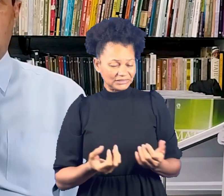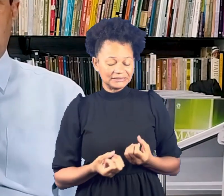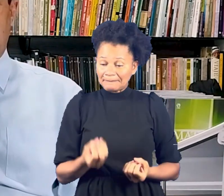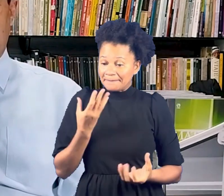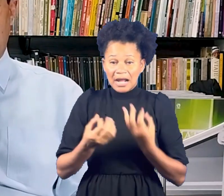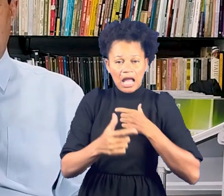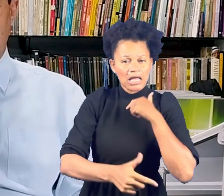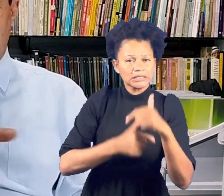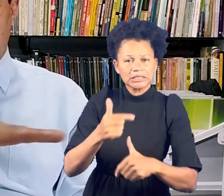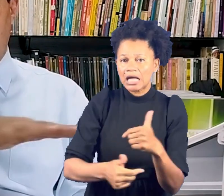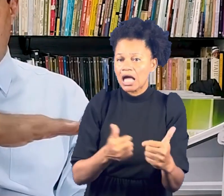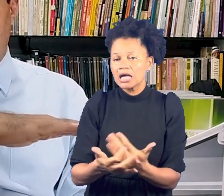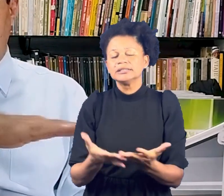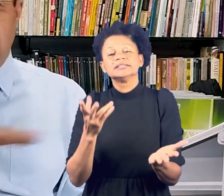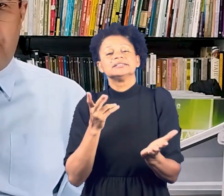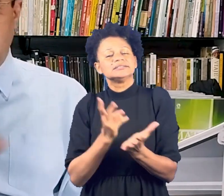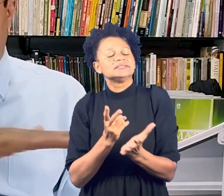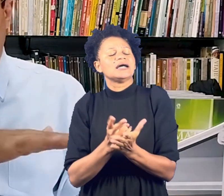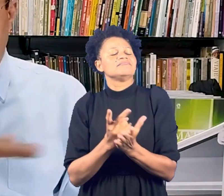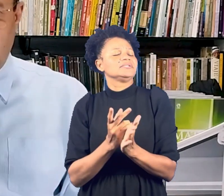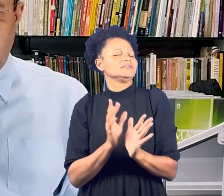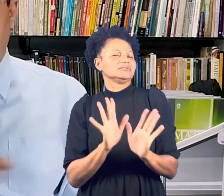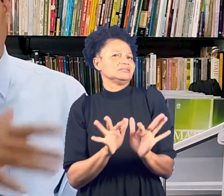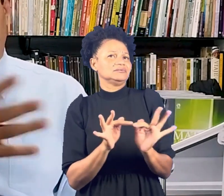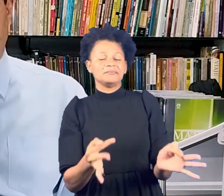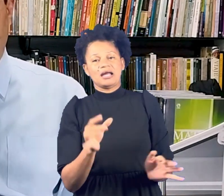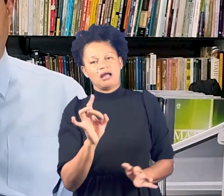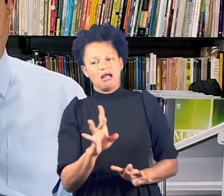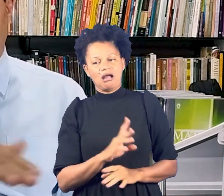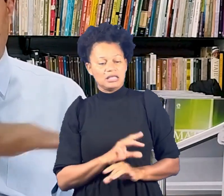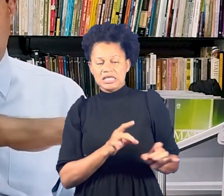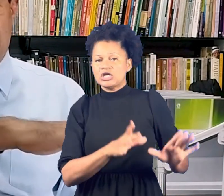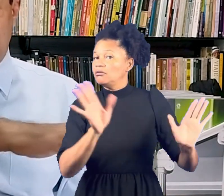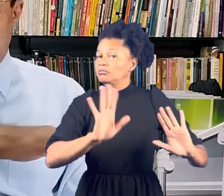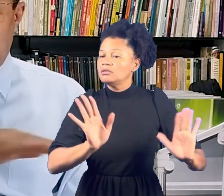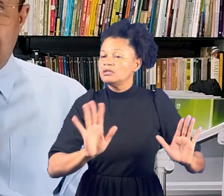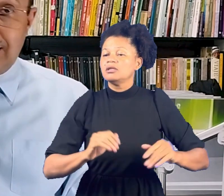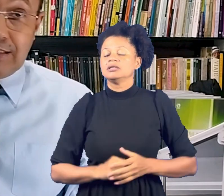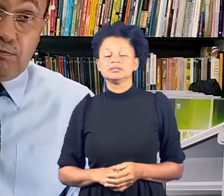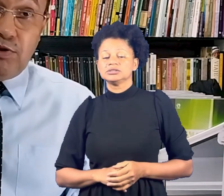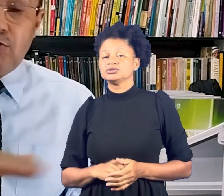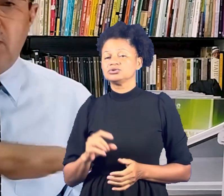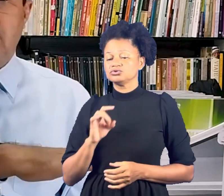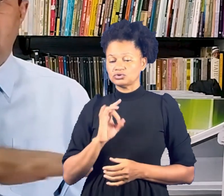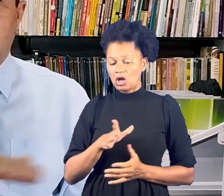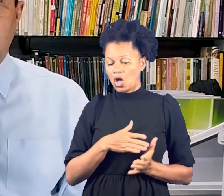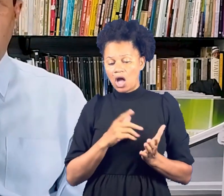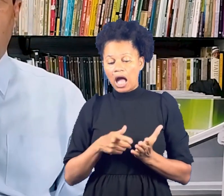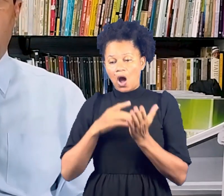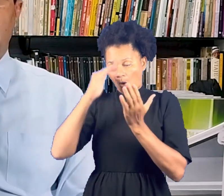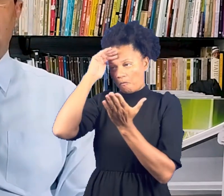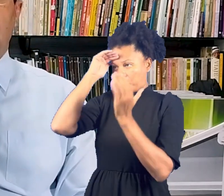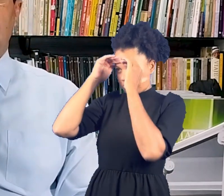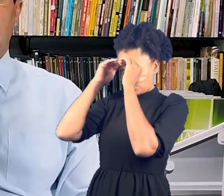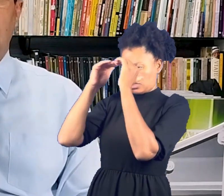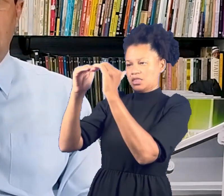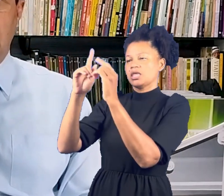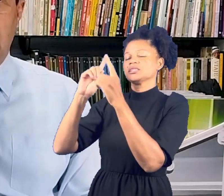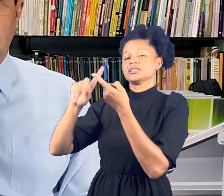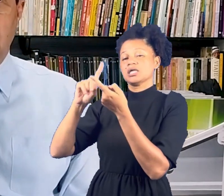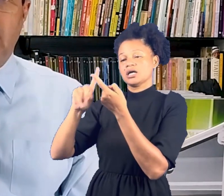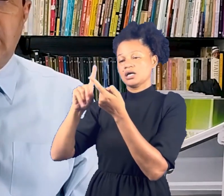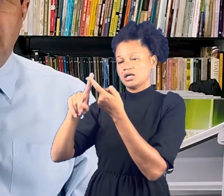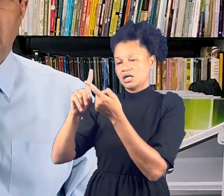a gente saia simplesmente, né, que você não vai deixar, saia simplesmente do caminho da